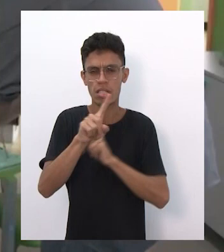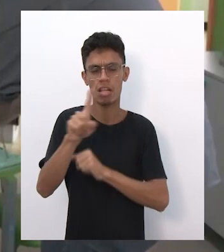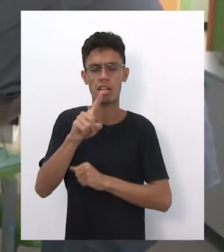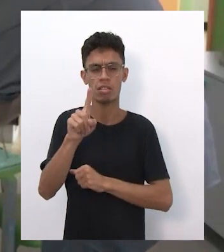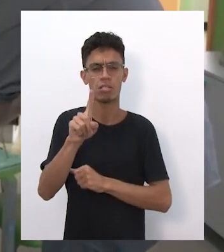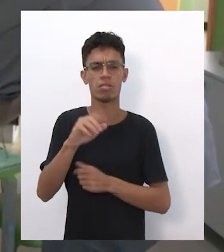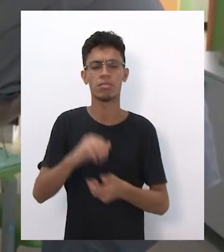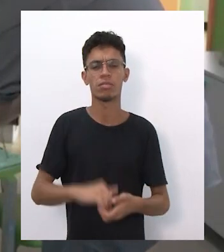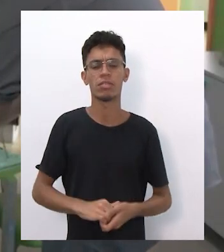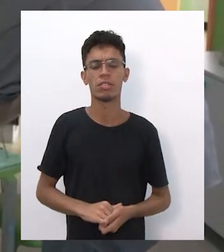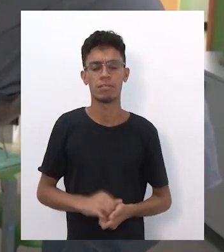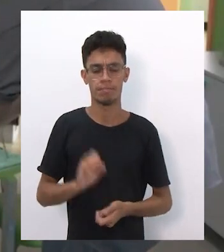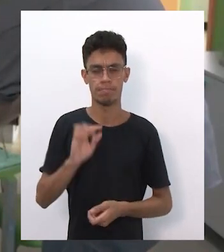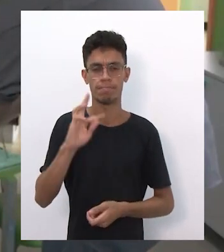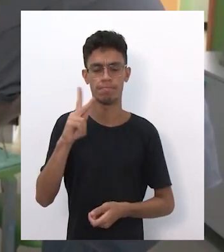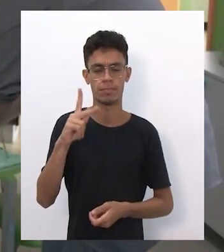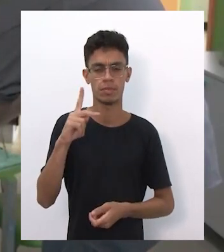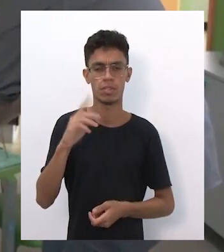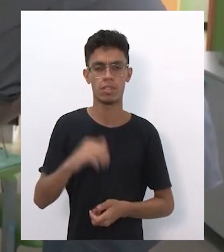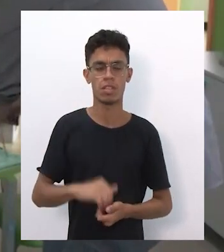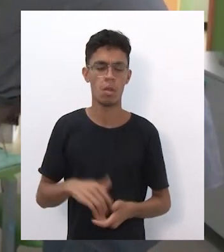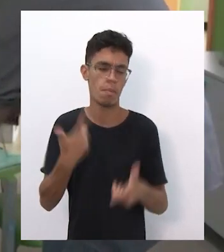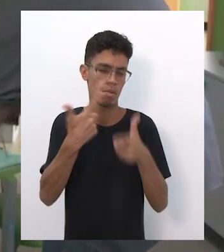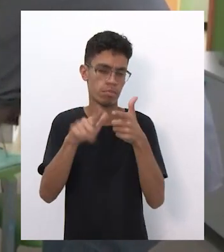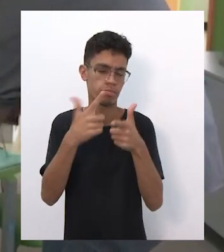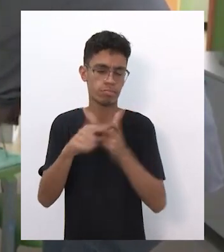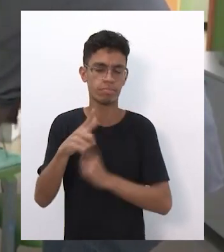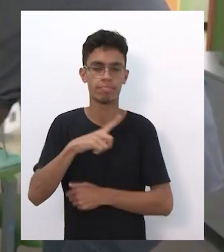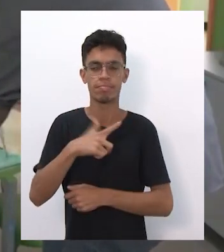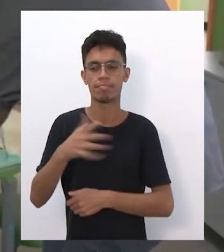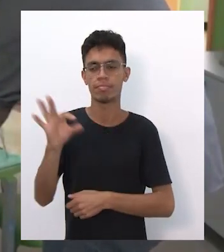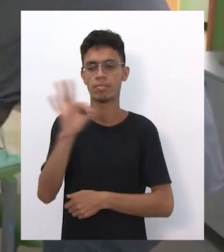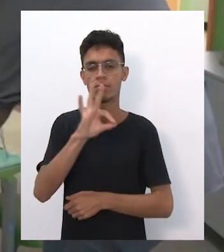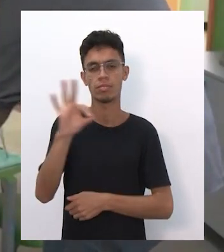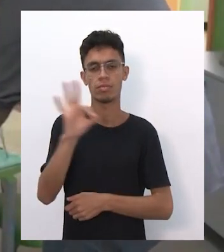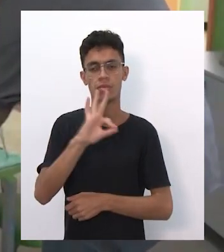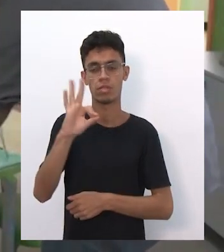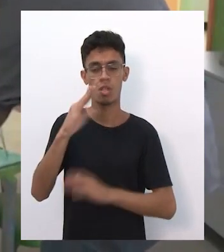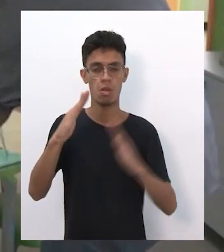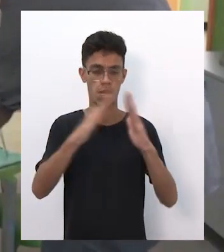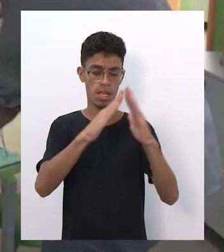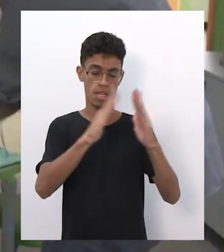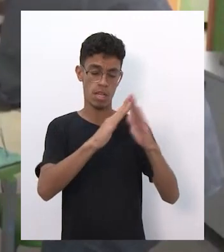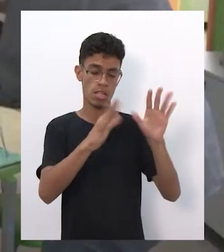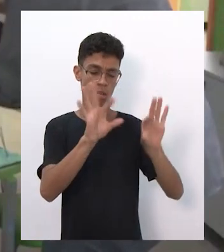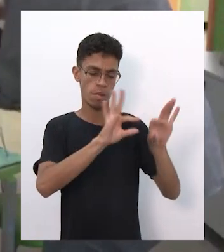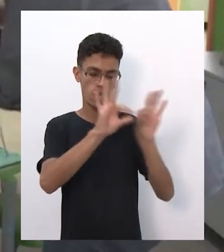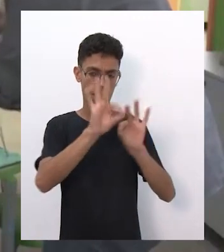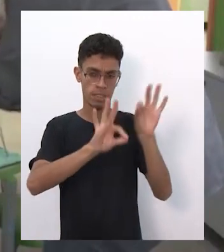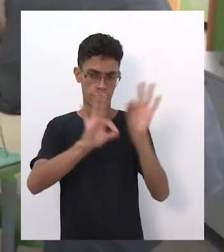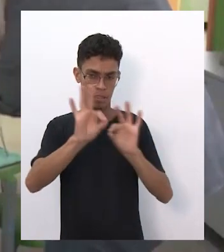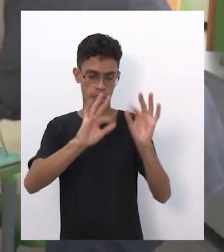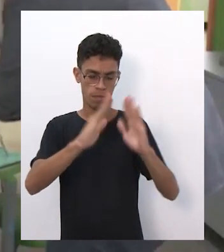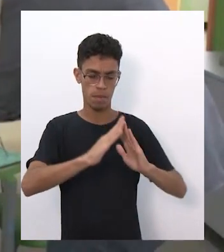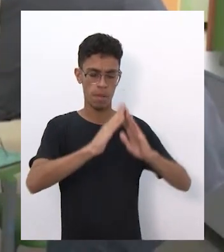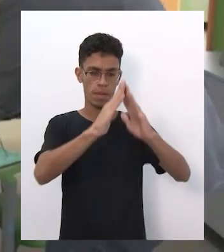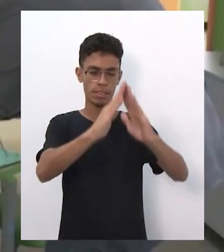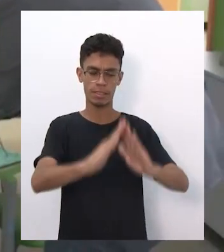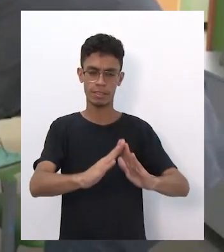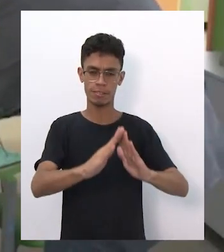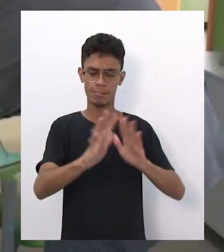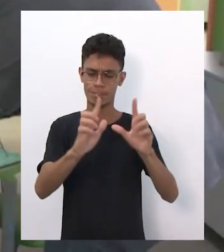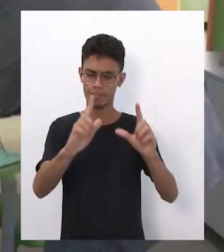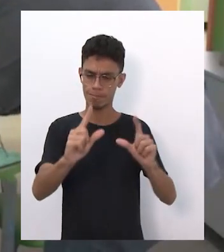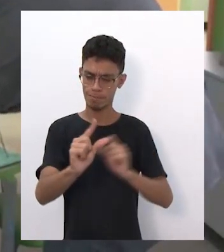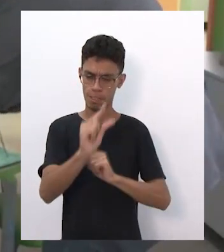ligados. Ok? Então, não há problema nenhum. Aí elaboramos a casinha, que ficou fora da escala. Né? Deveria ser um pouquinho